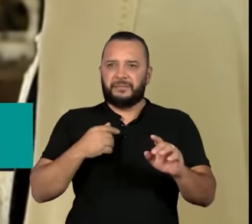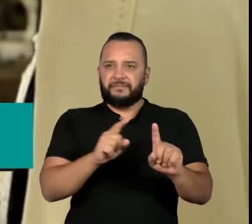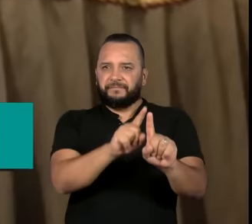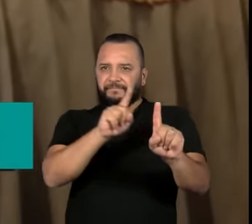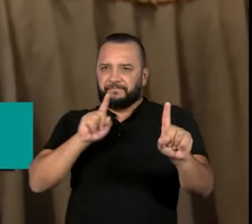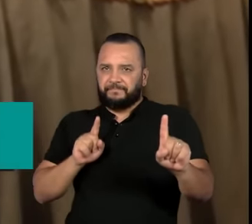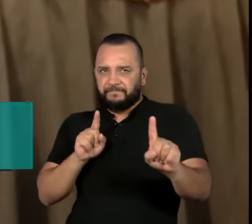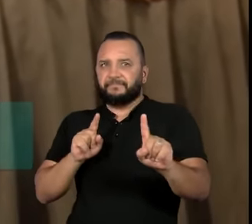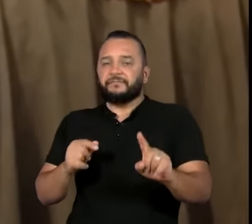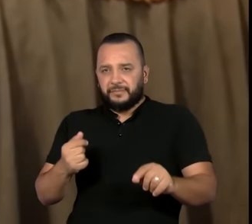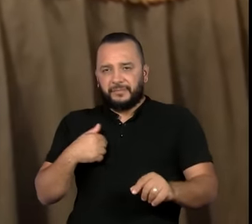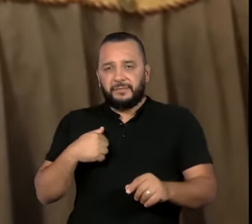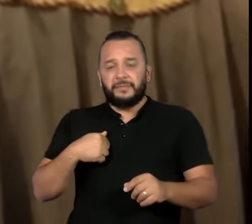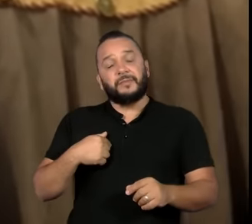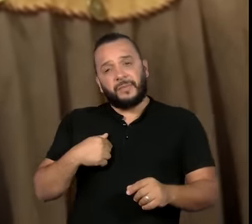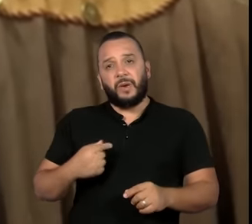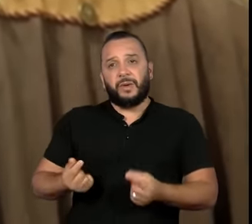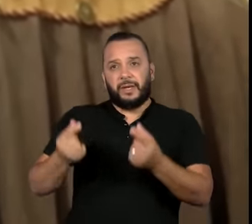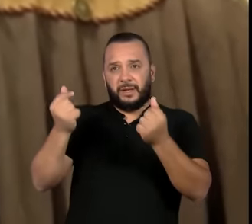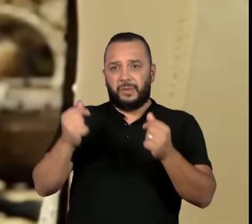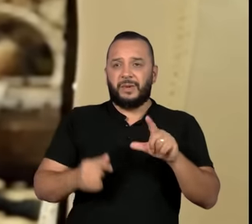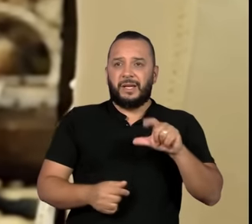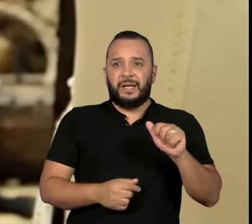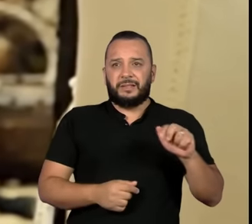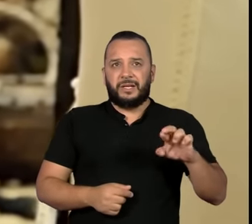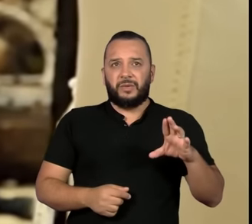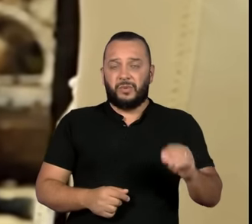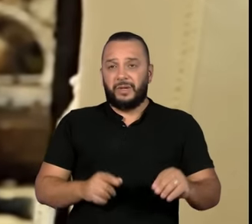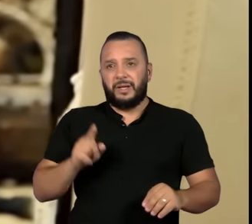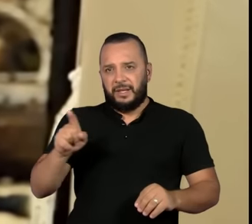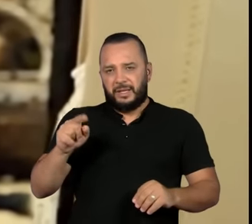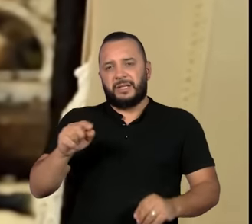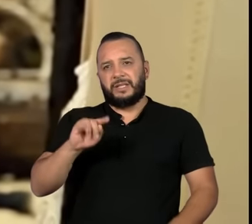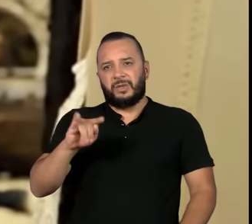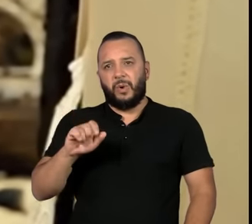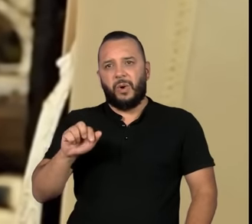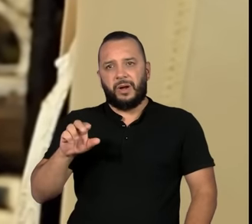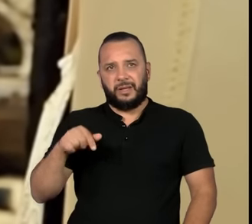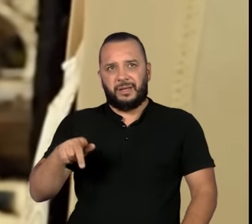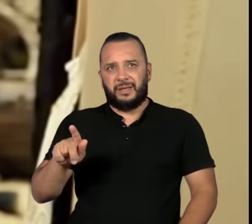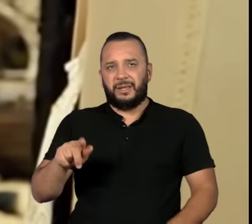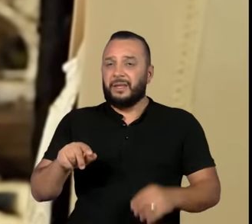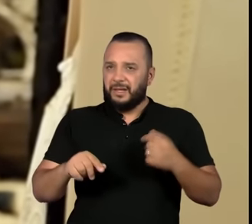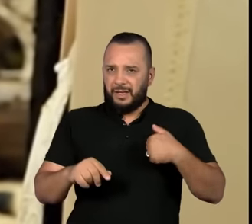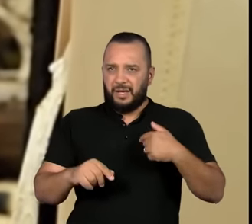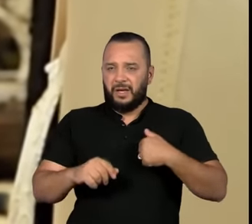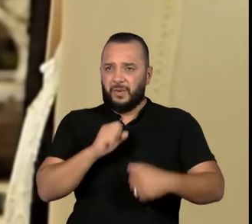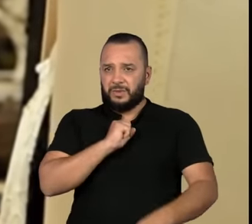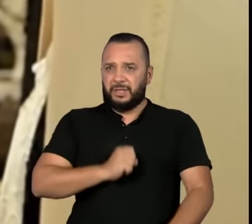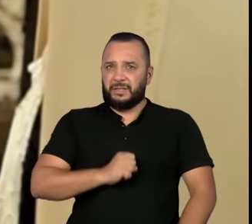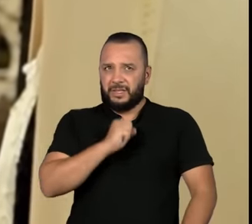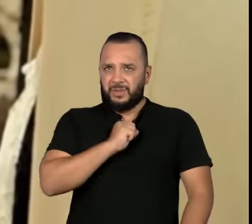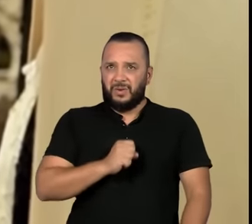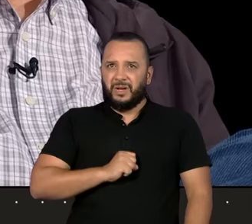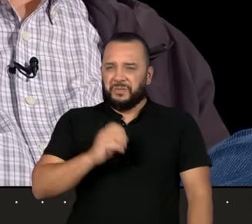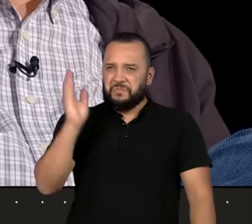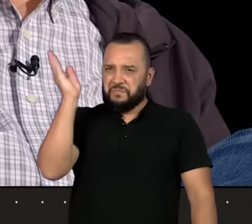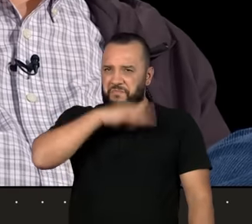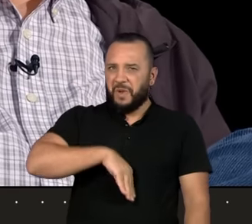fazia Zedok, um sacerdote maravilhoso, e eu fazia Fassur, um sacerdote